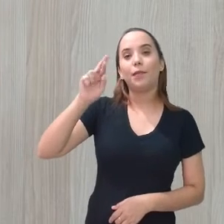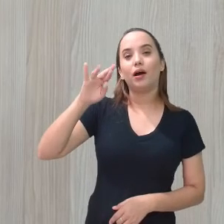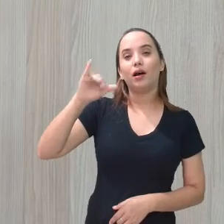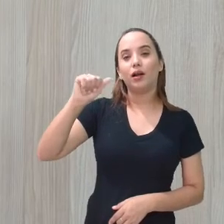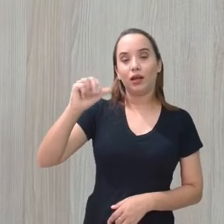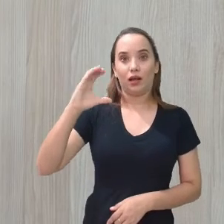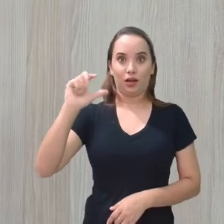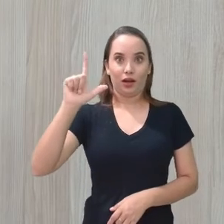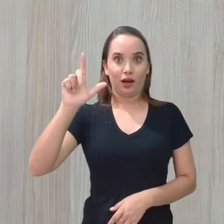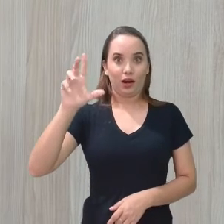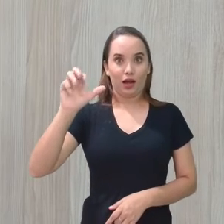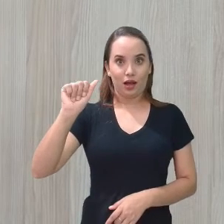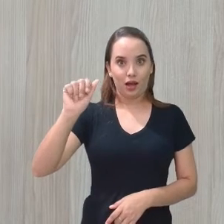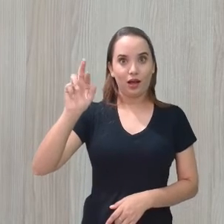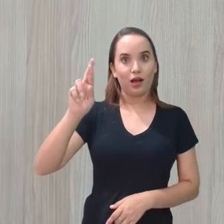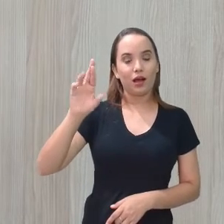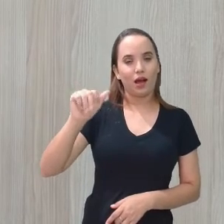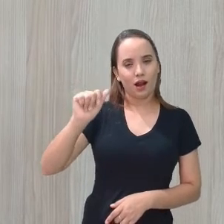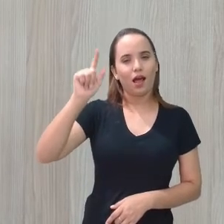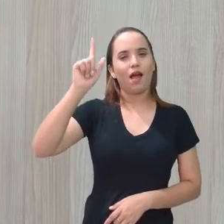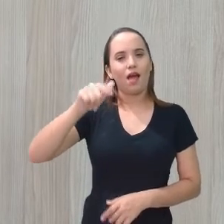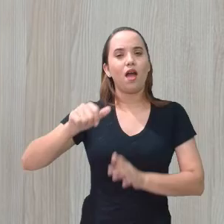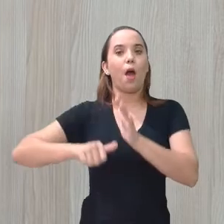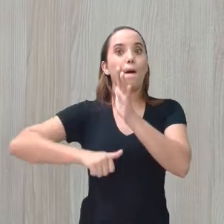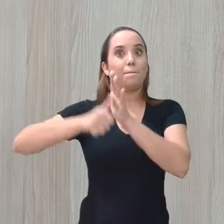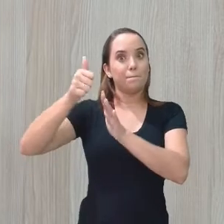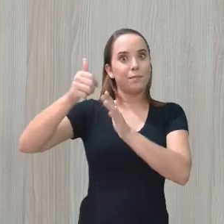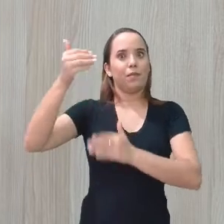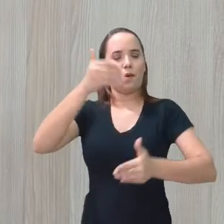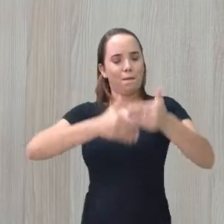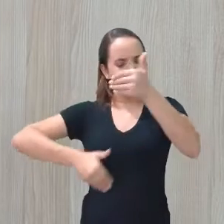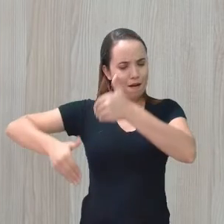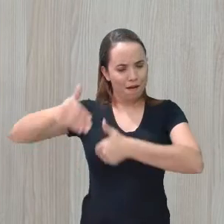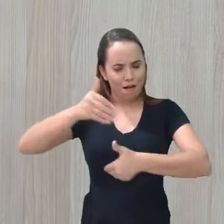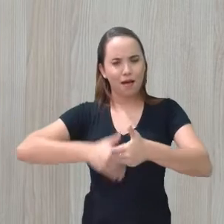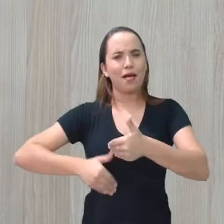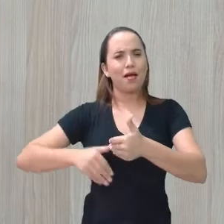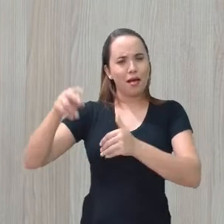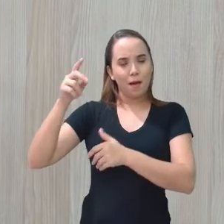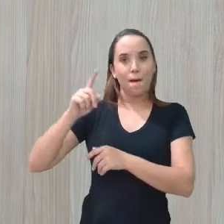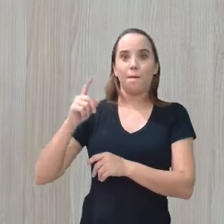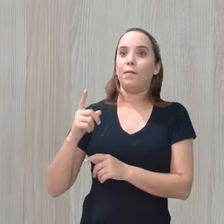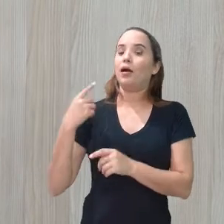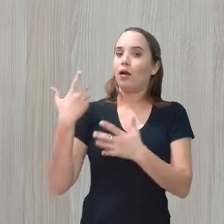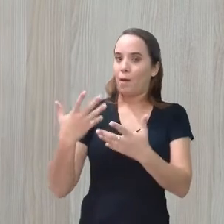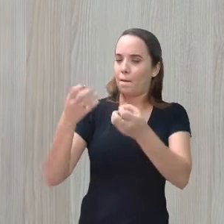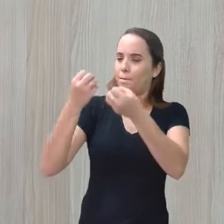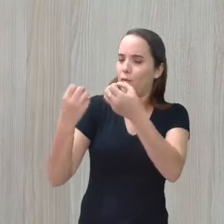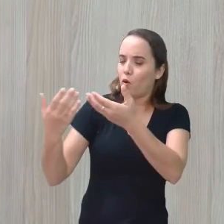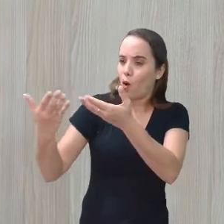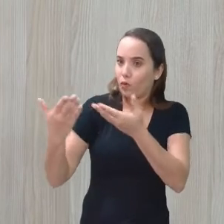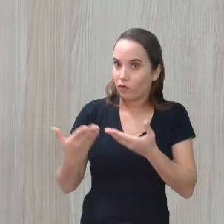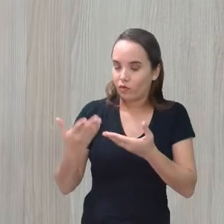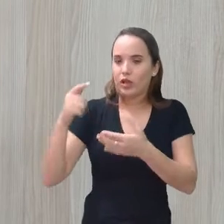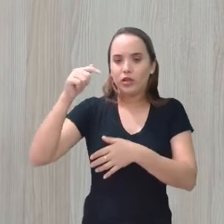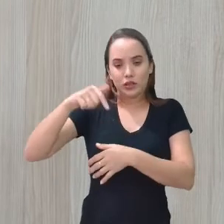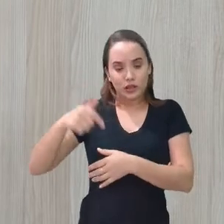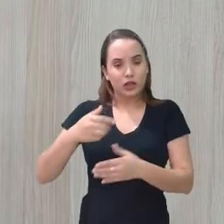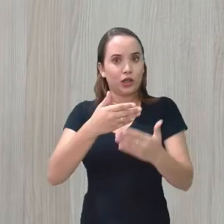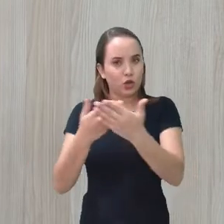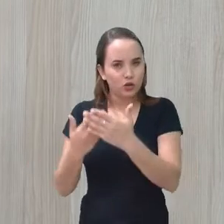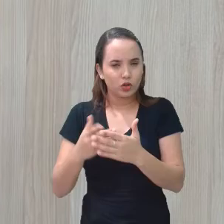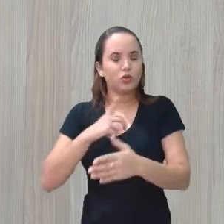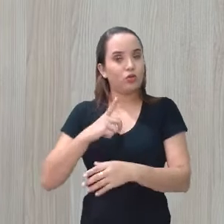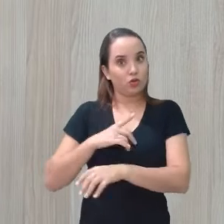primeira vez que está aqui na nossa aula. Estou dando as boas-vindas, né, que ela fique atenta, que nossas aulas elas estão disponíveis no YouTube.